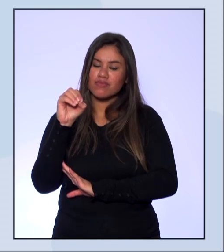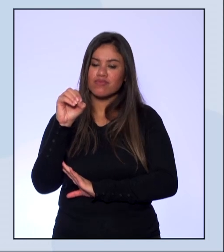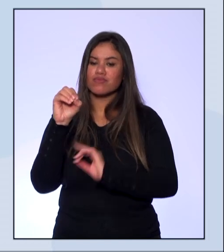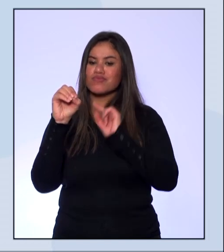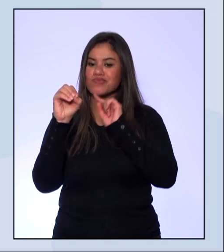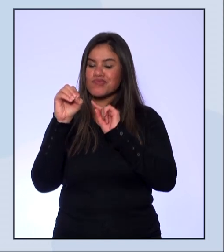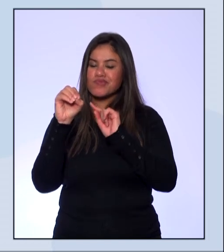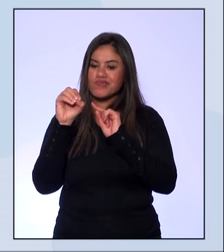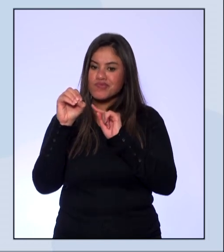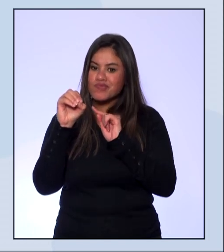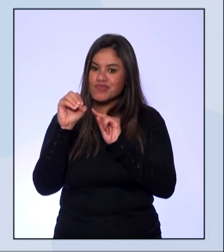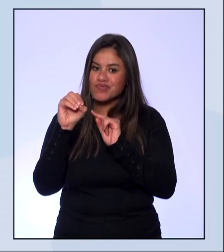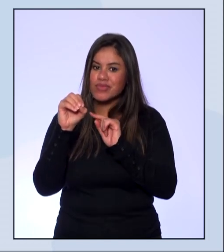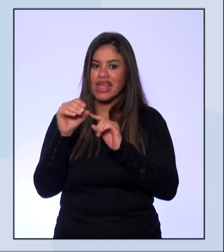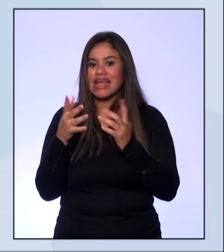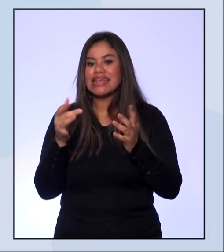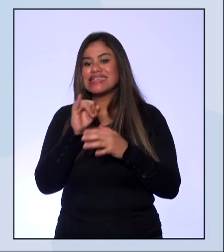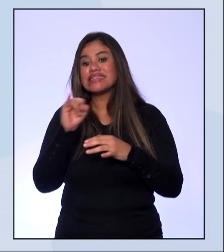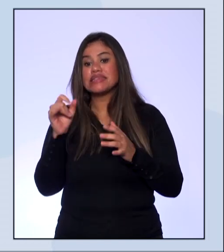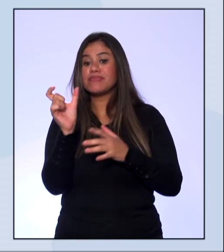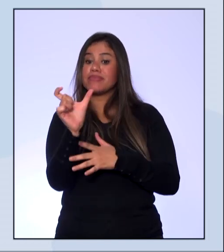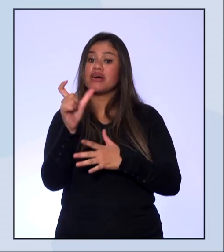se eu não tivesse algum